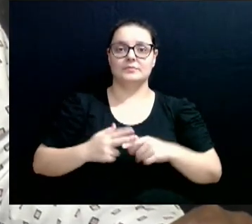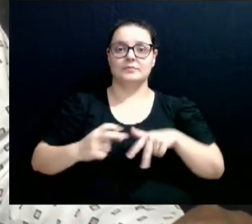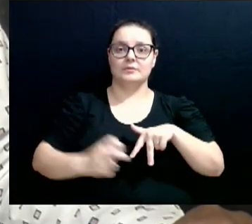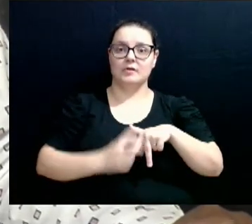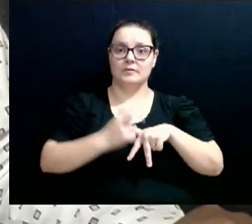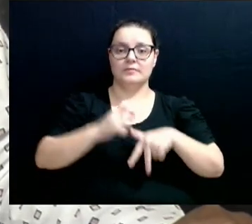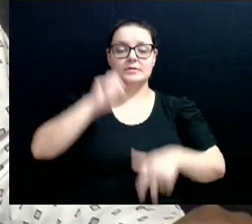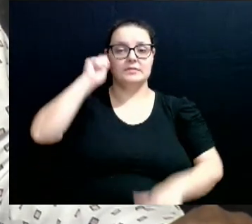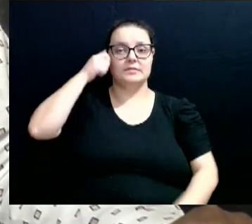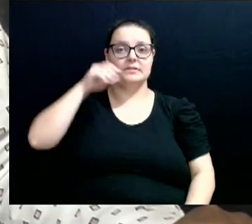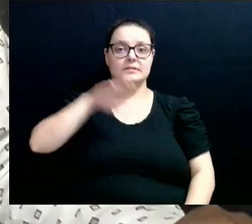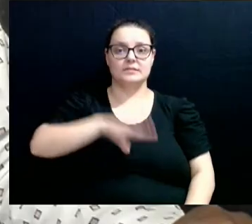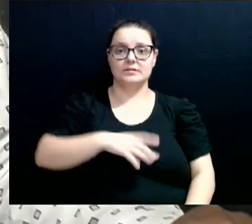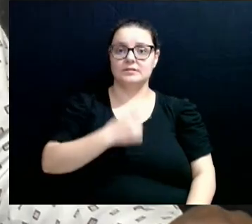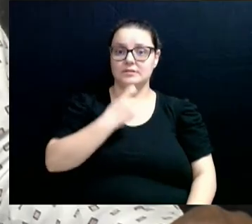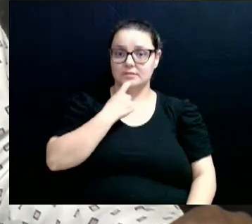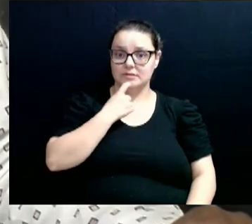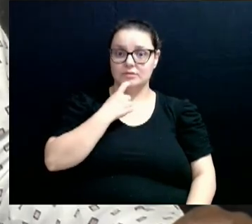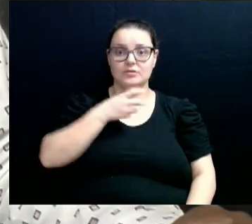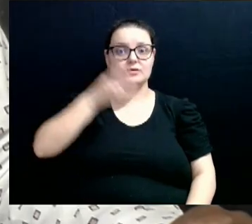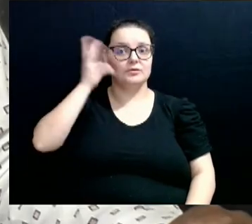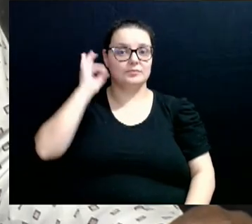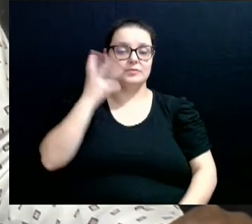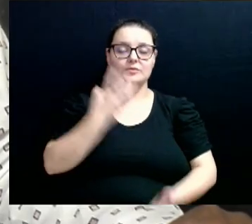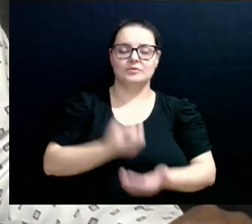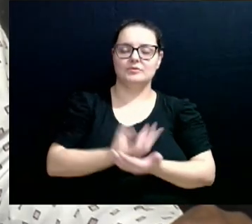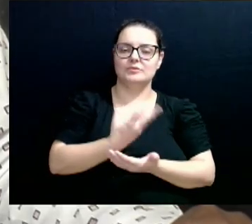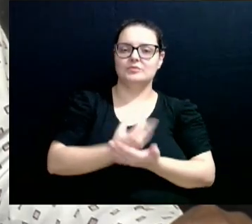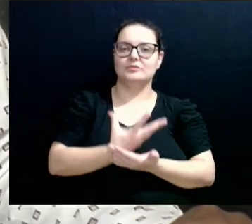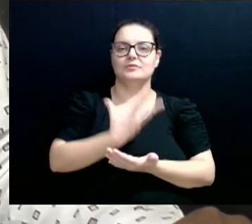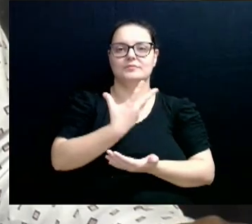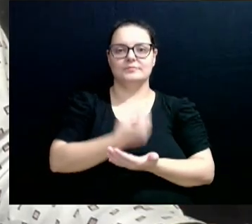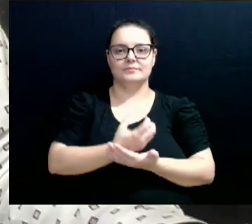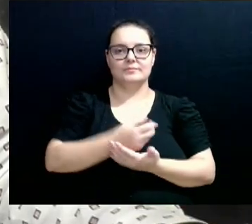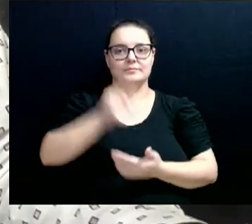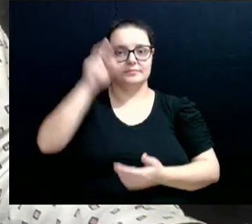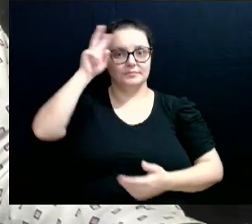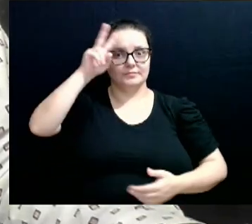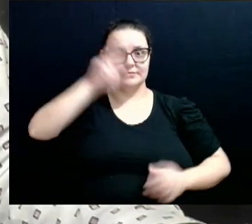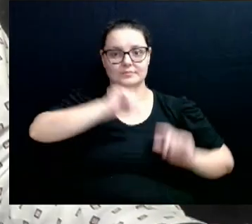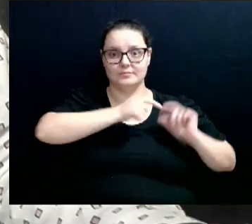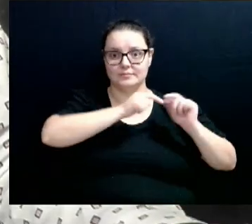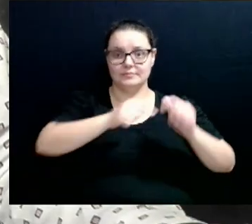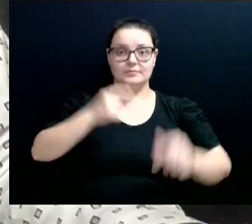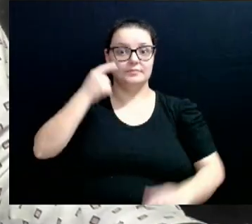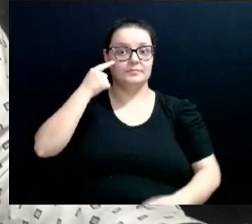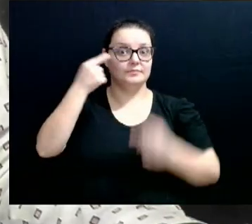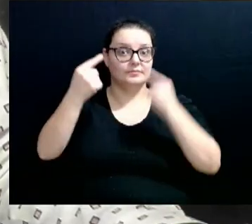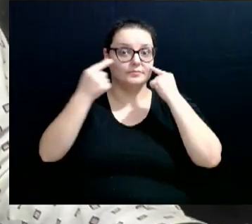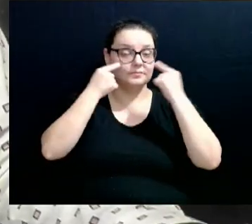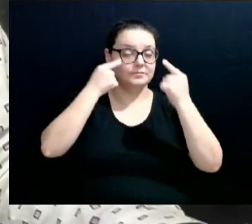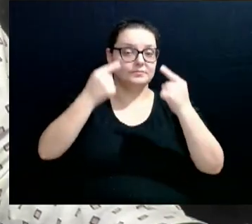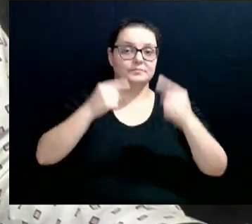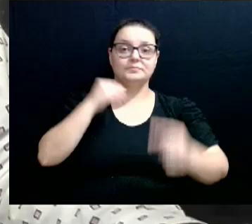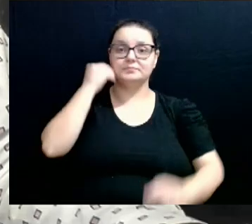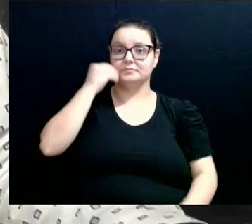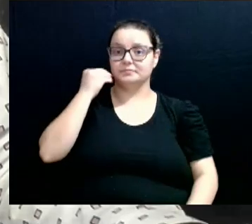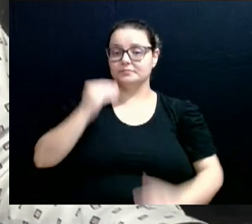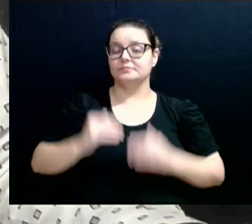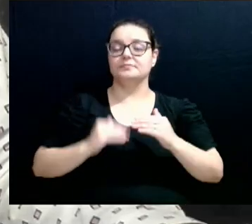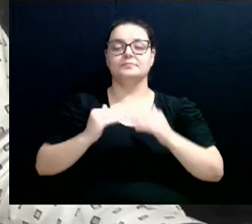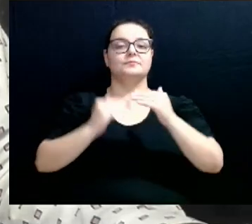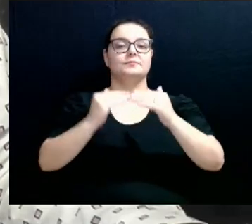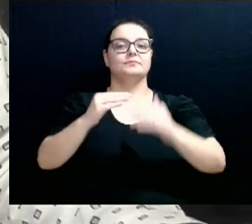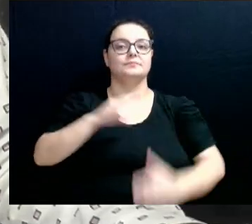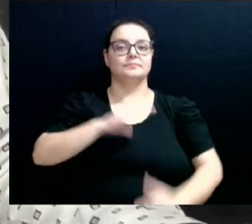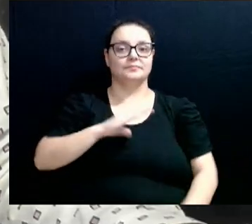Campinas, o podcast que celebra trajetórias, ideias e experiências de quem constrói uma cidade mais